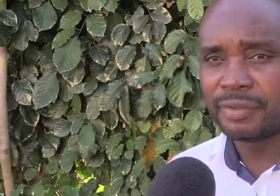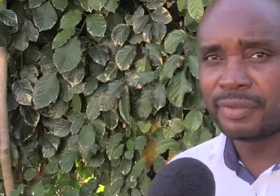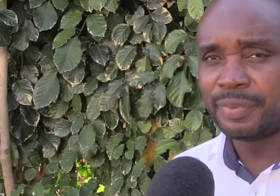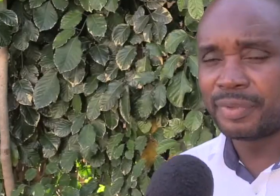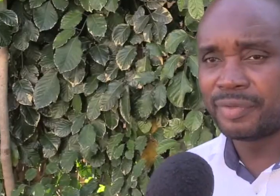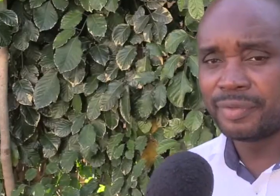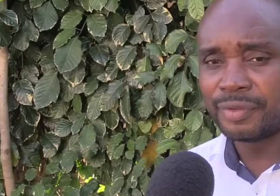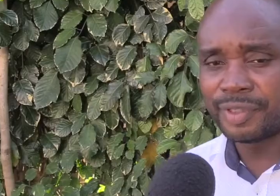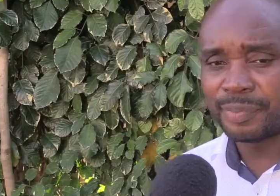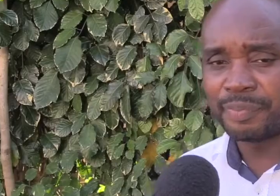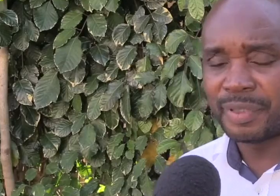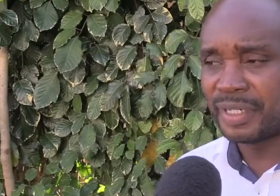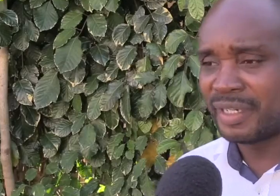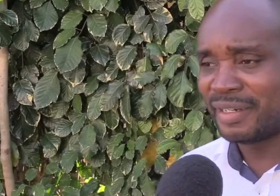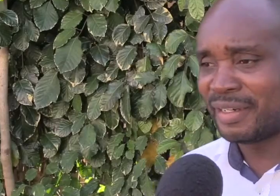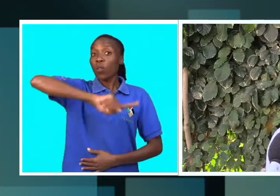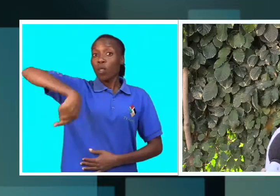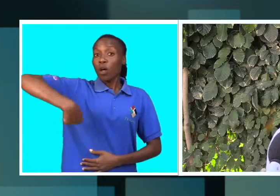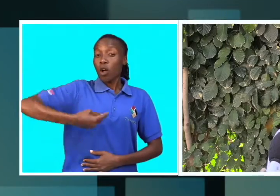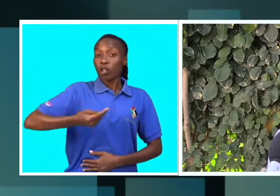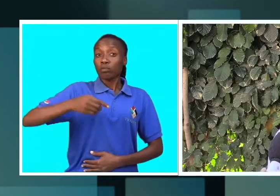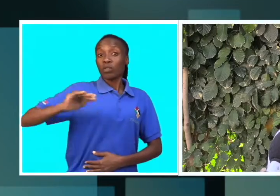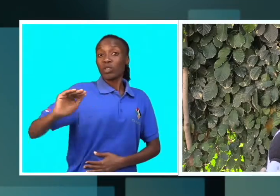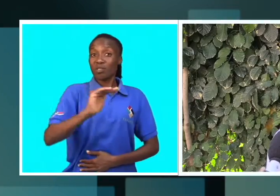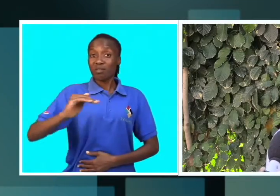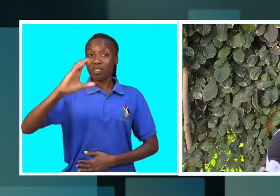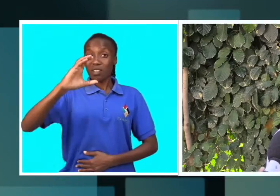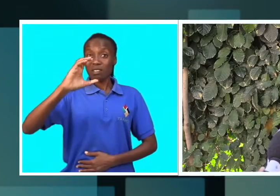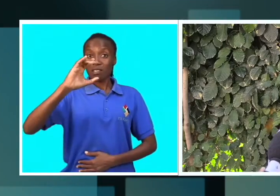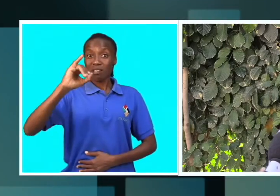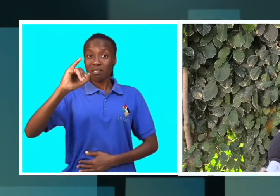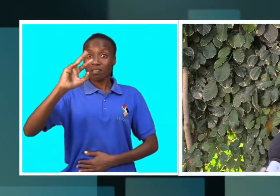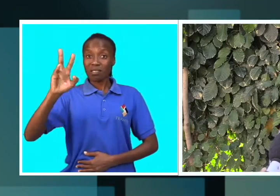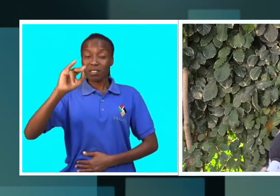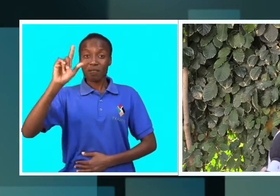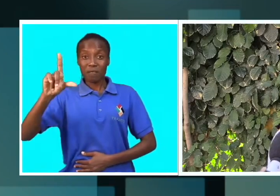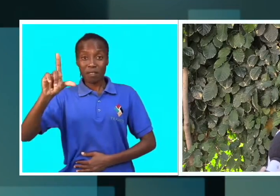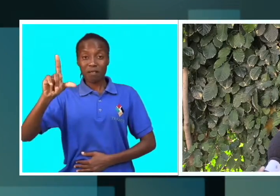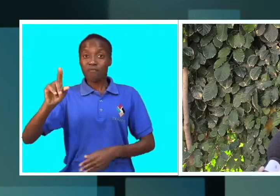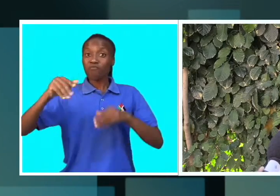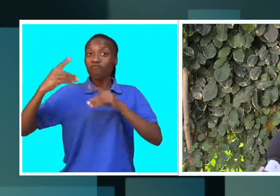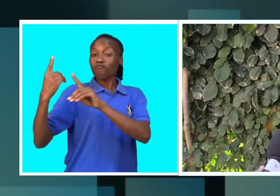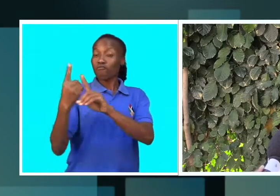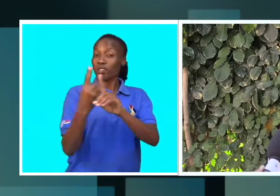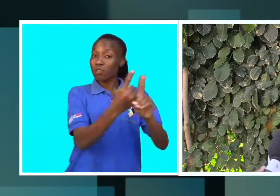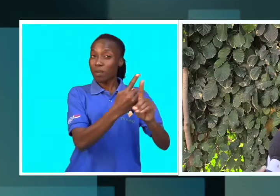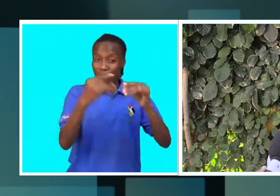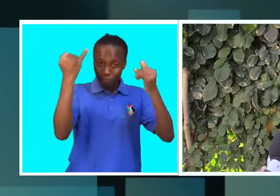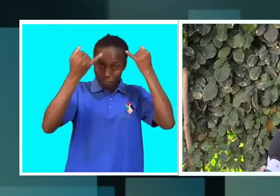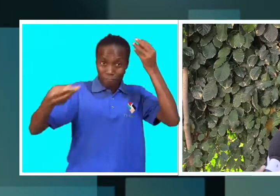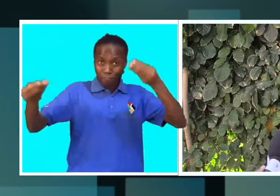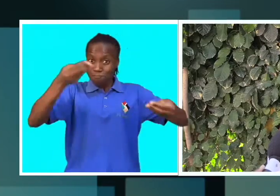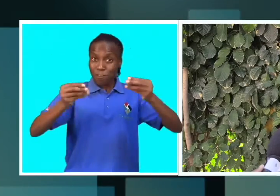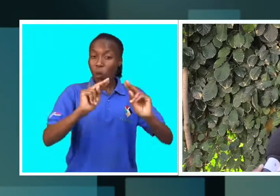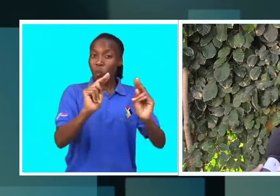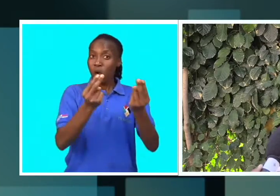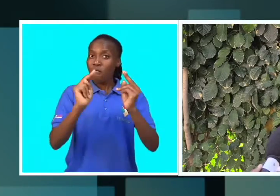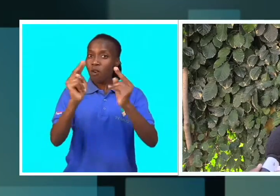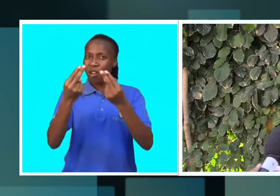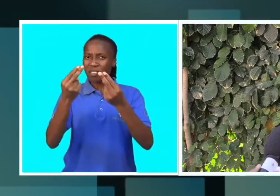24 de julho próximo. Nós, como sociedade civil, somos chamados a contribuir, a trazer novos